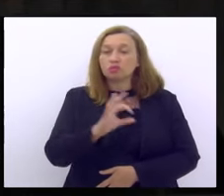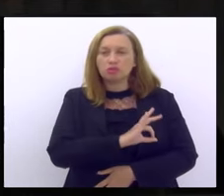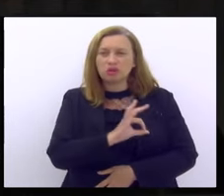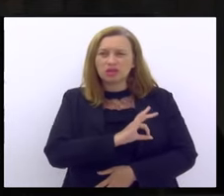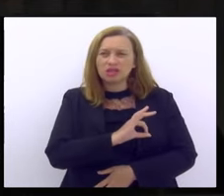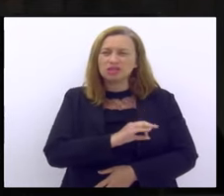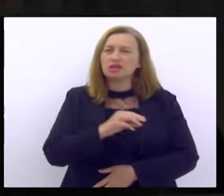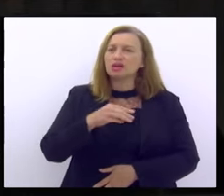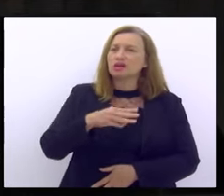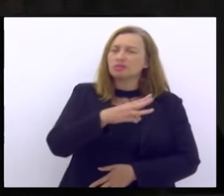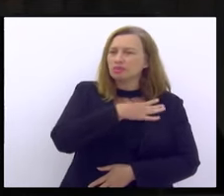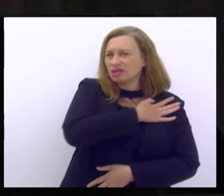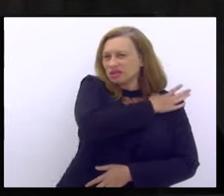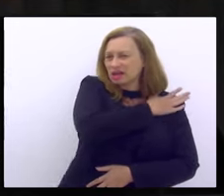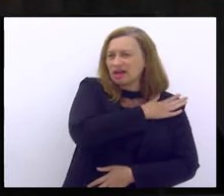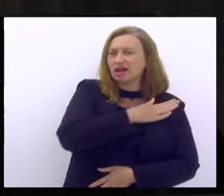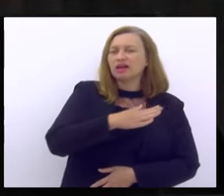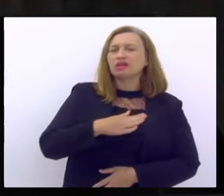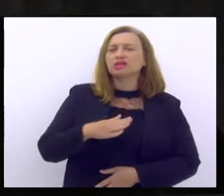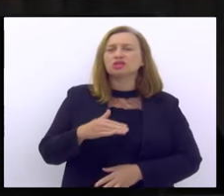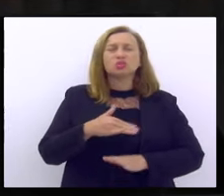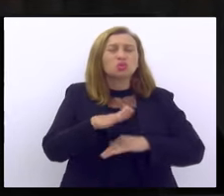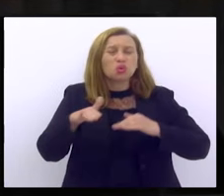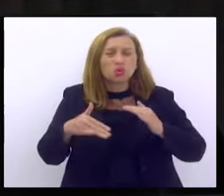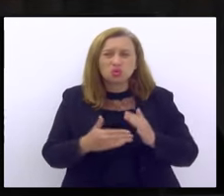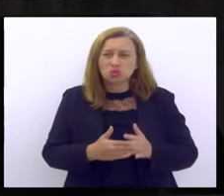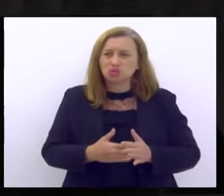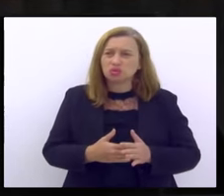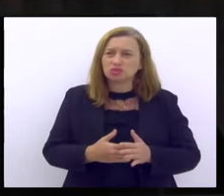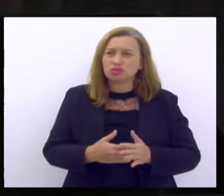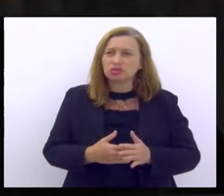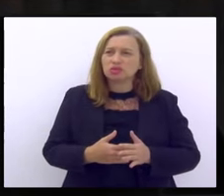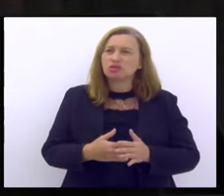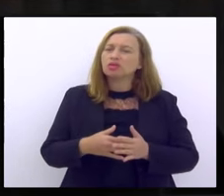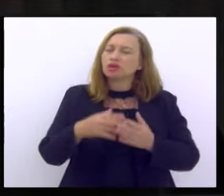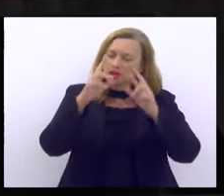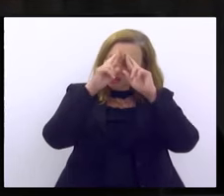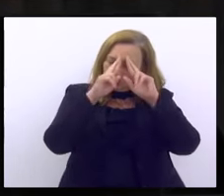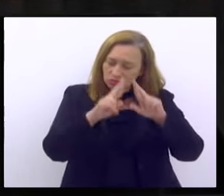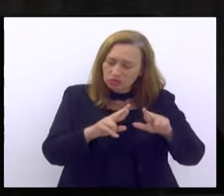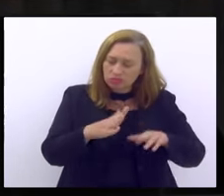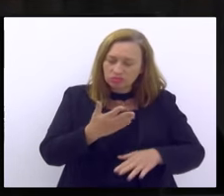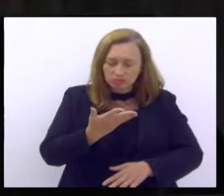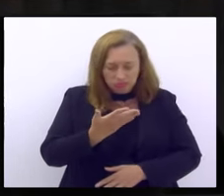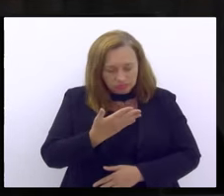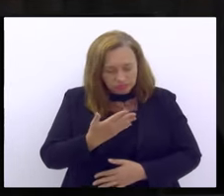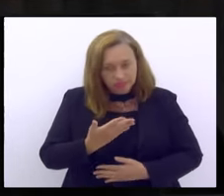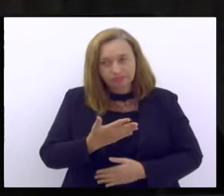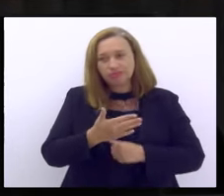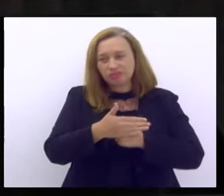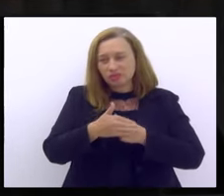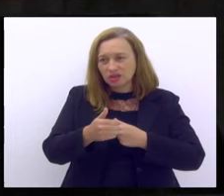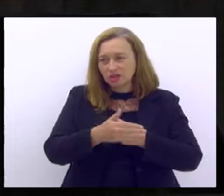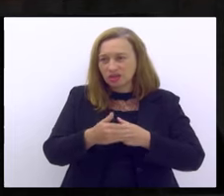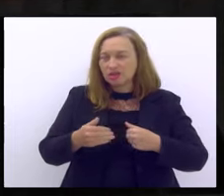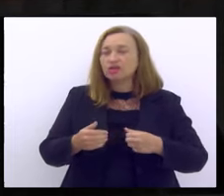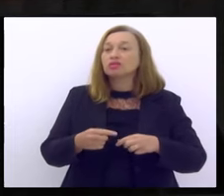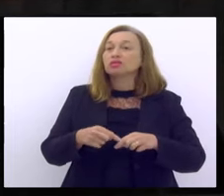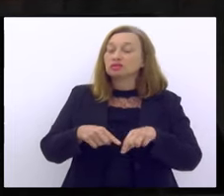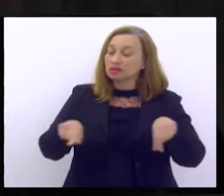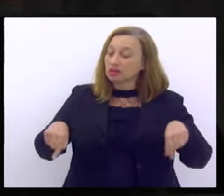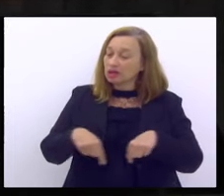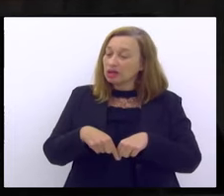os degasianos, a galera do CEOP, tenho total meu respeito, meu carinho, gabinete aberto, como